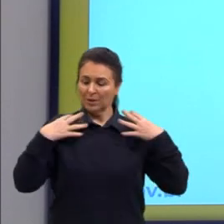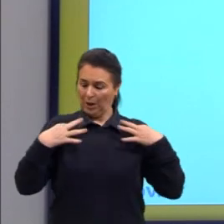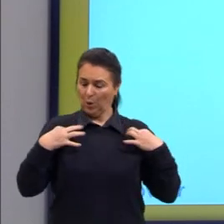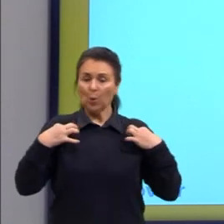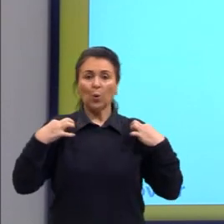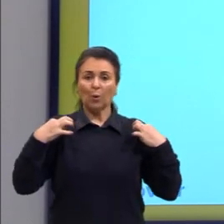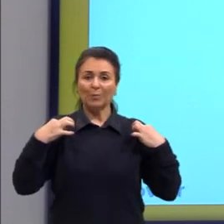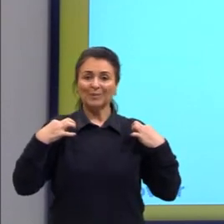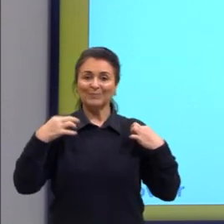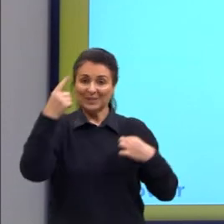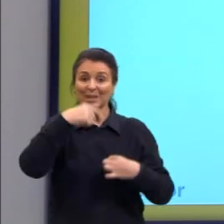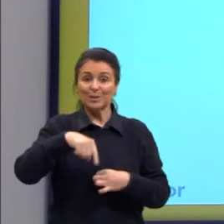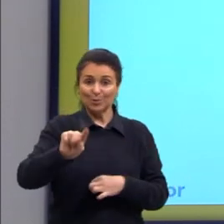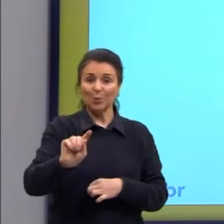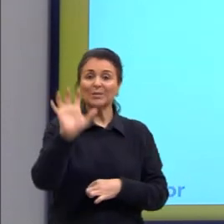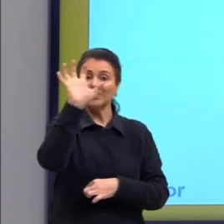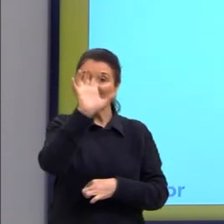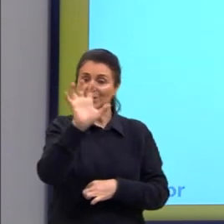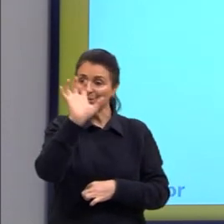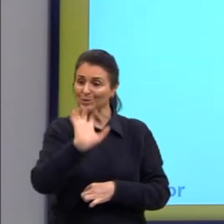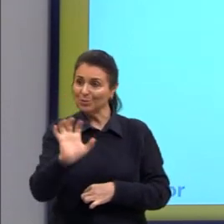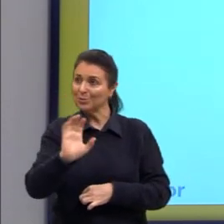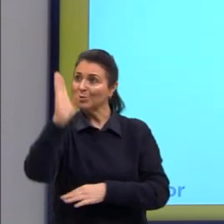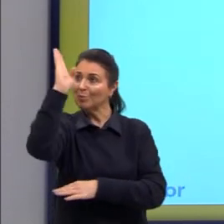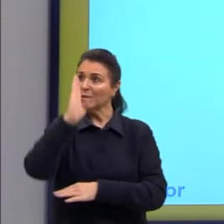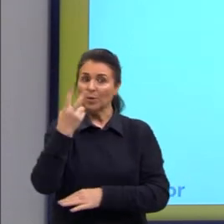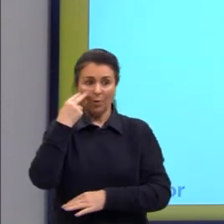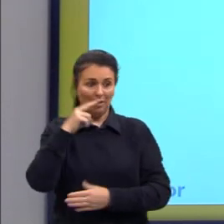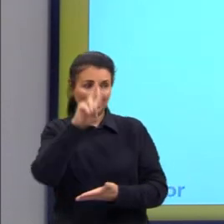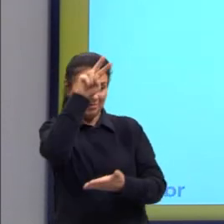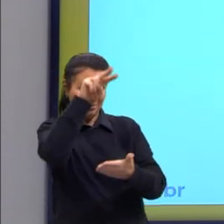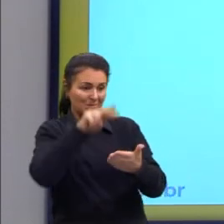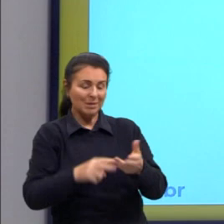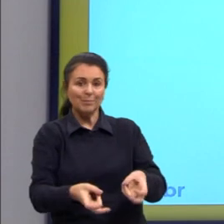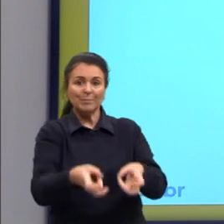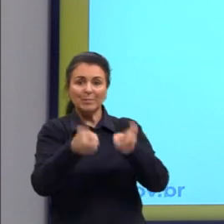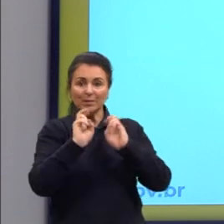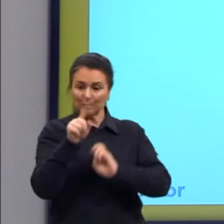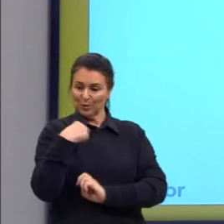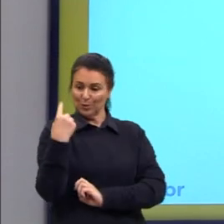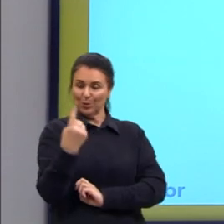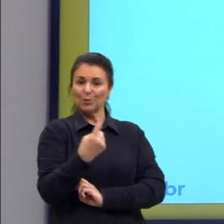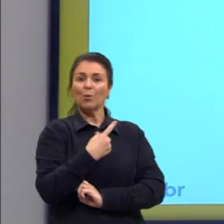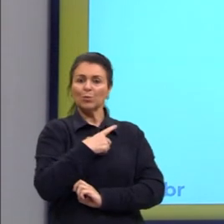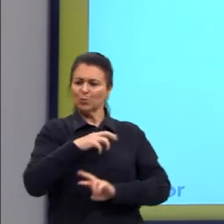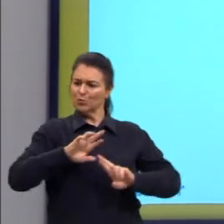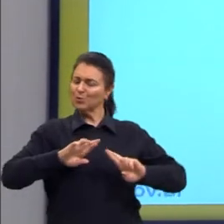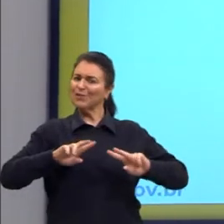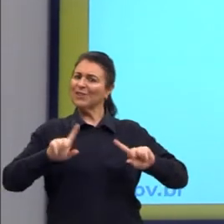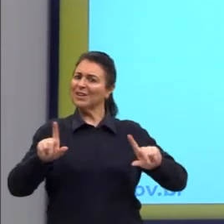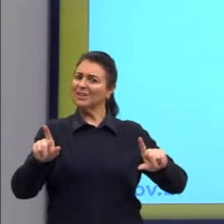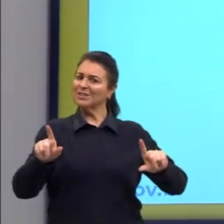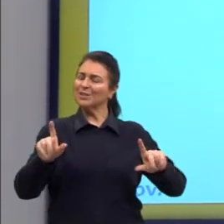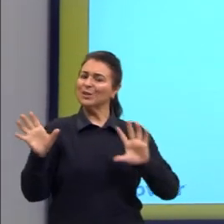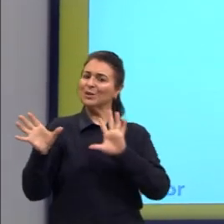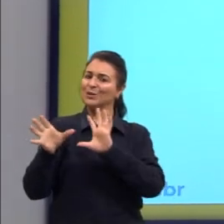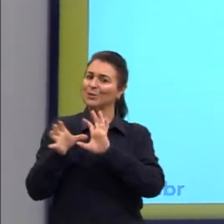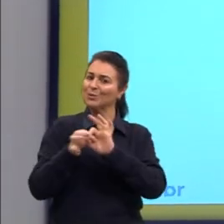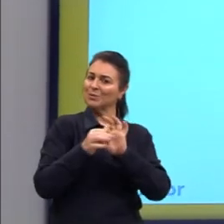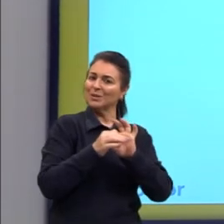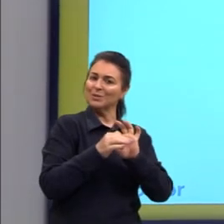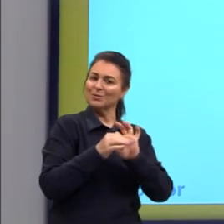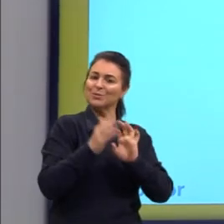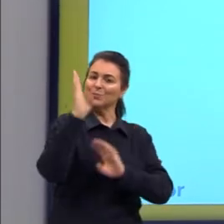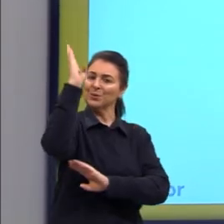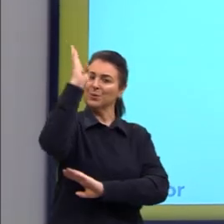as outras regiões do Brasil conseguem ler essas obras e perceber que não somos né e dentro desse contexto o